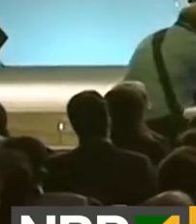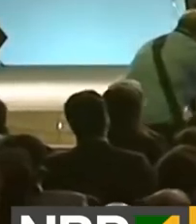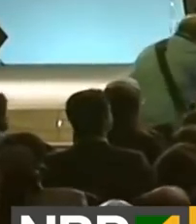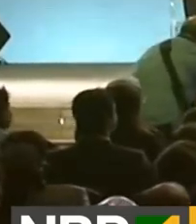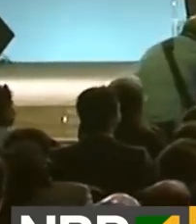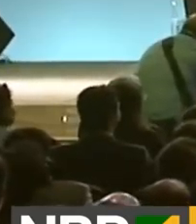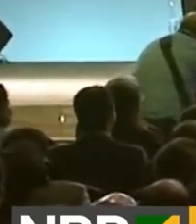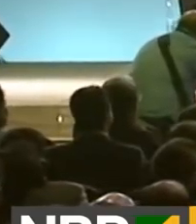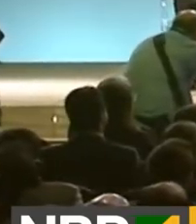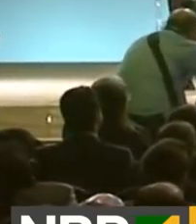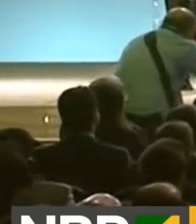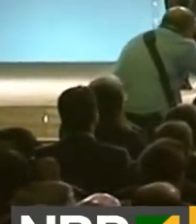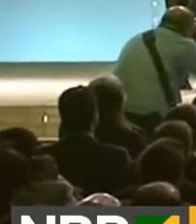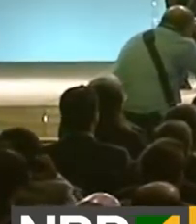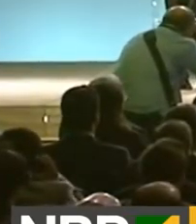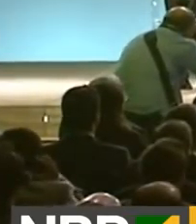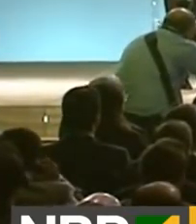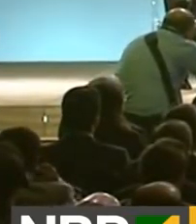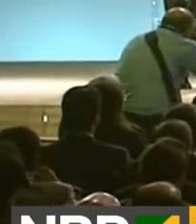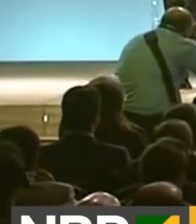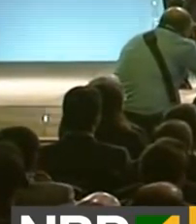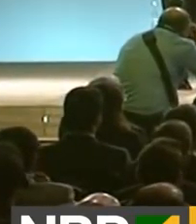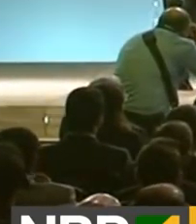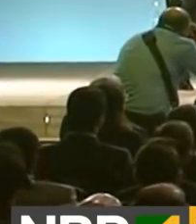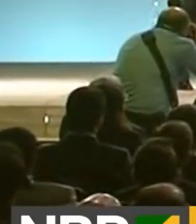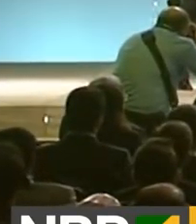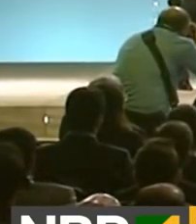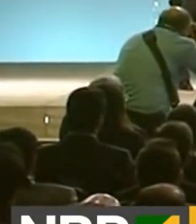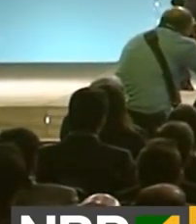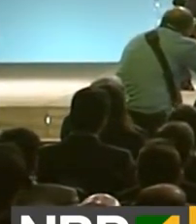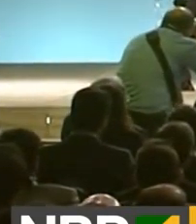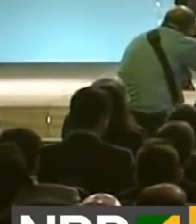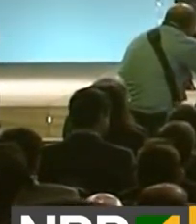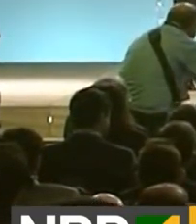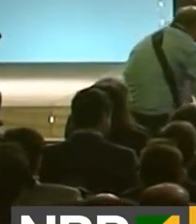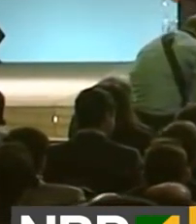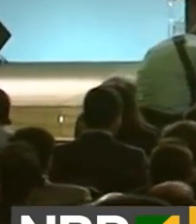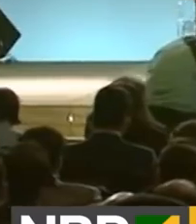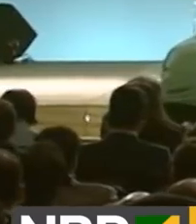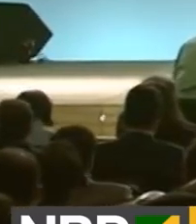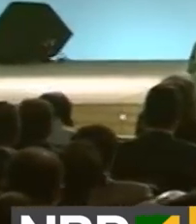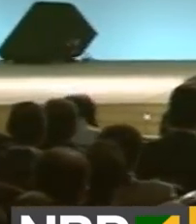senhoras e senhores com a palavra o presidente da república michel temer